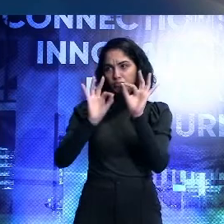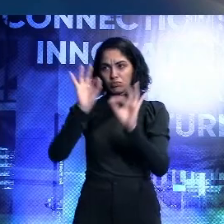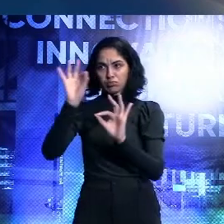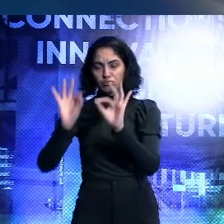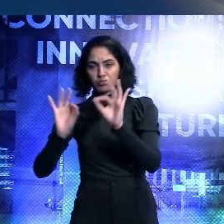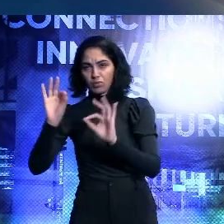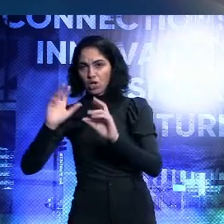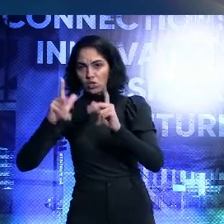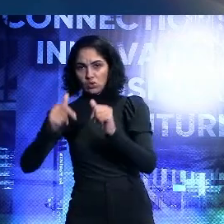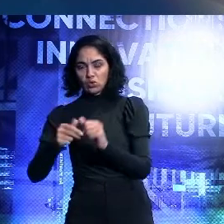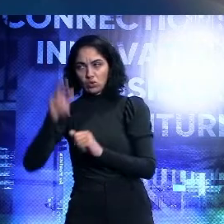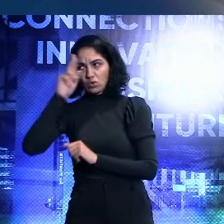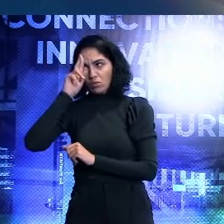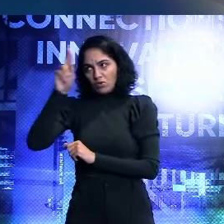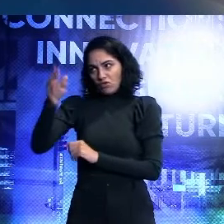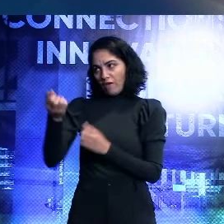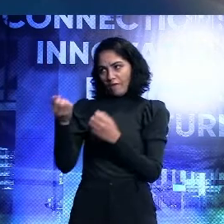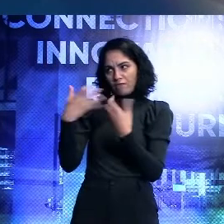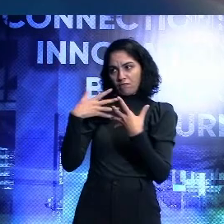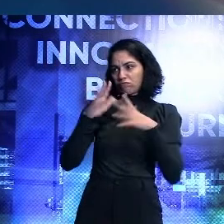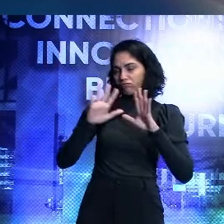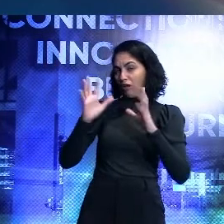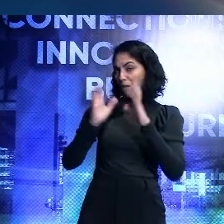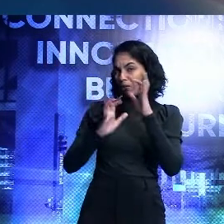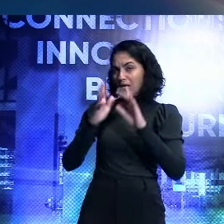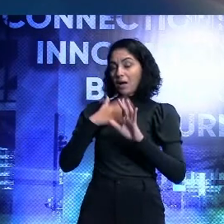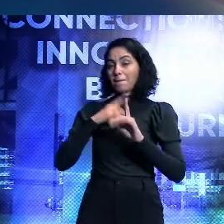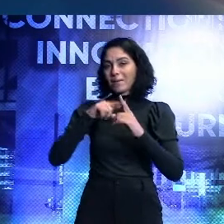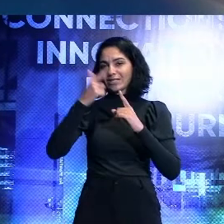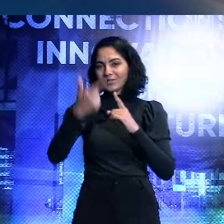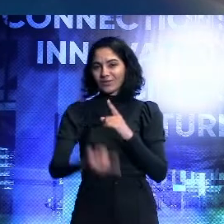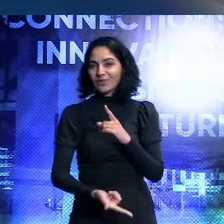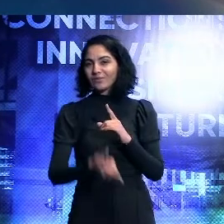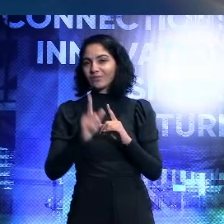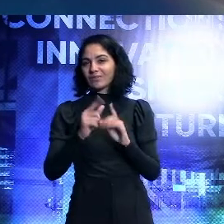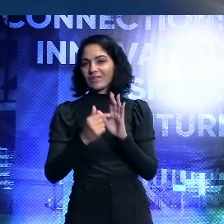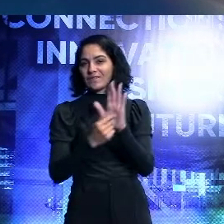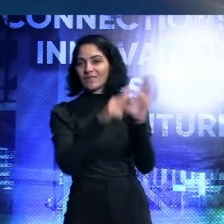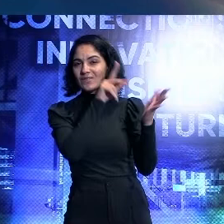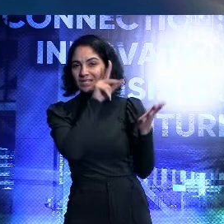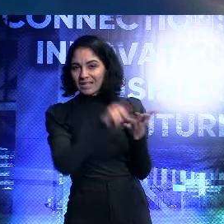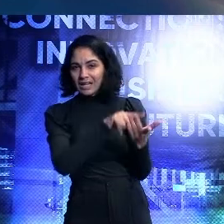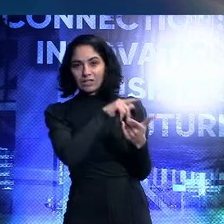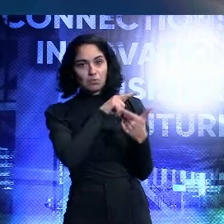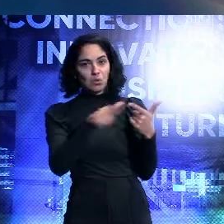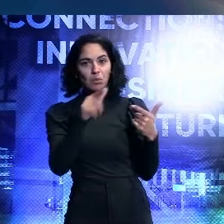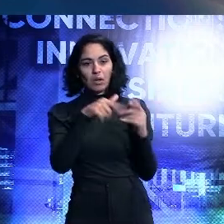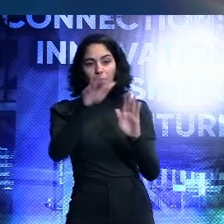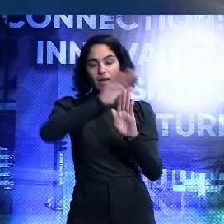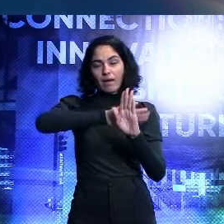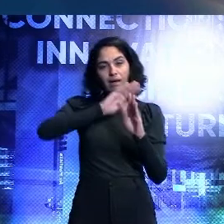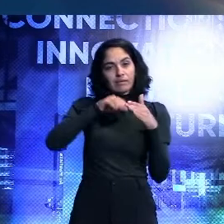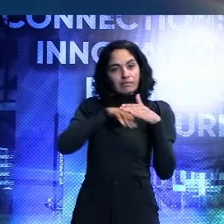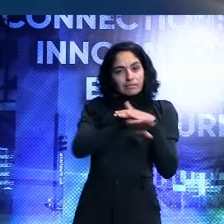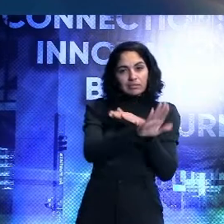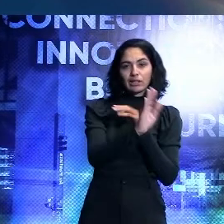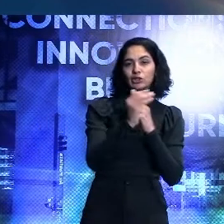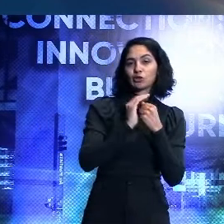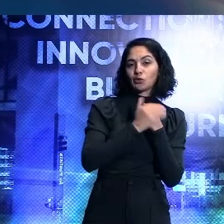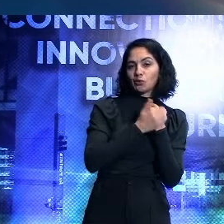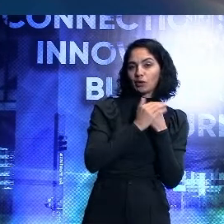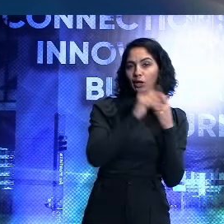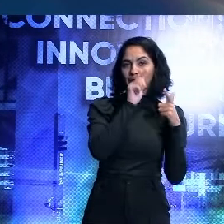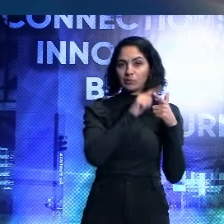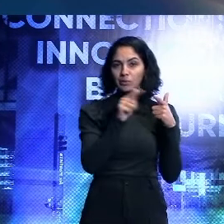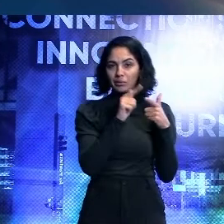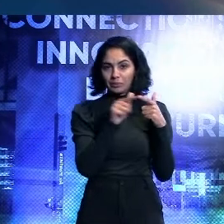o meu chefe não vai brigar comigo, mas aí, de novo, você não está mostrando os problemas. Você está botando a sujeira embaixo do tapete.